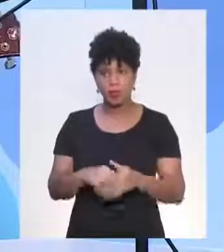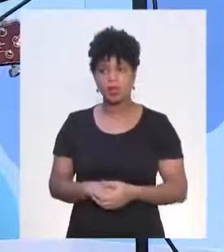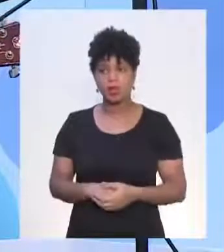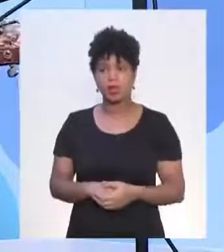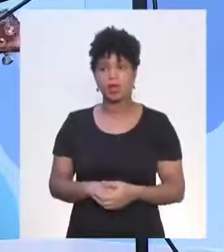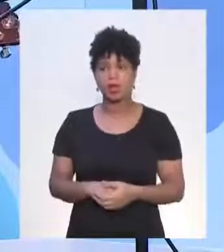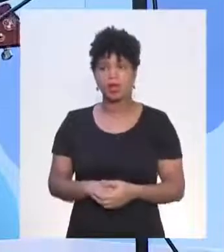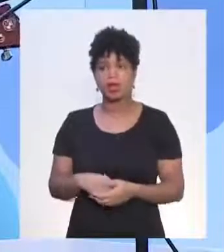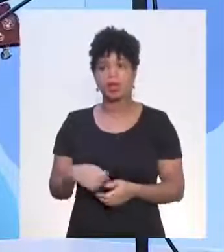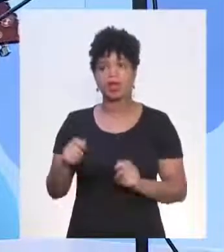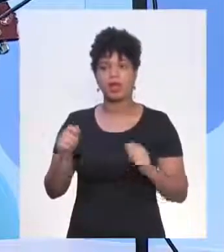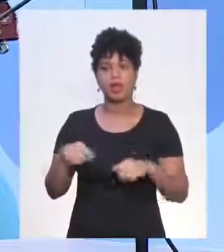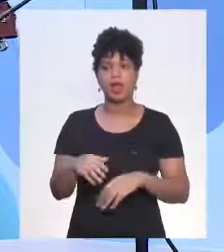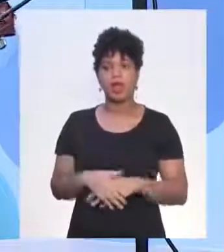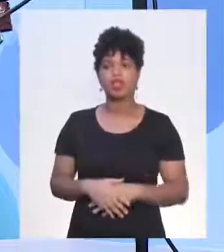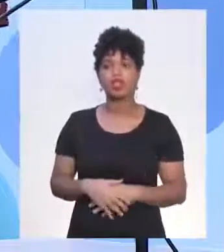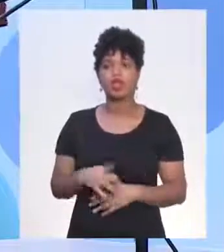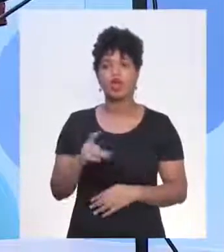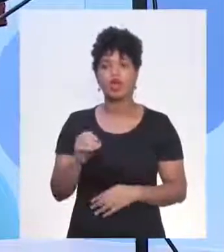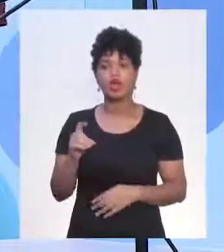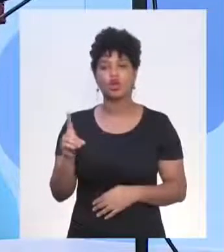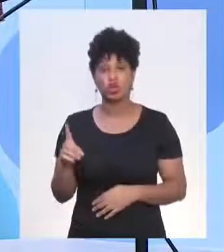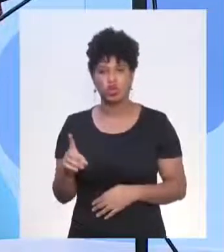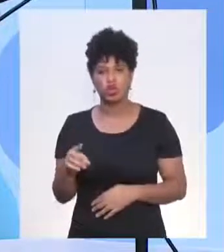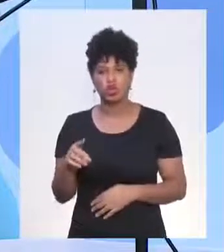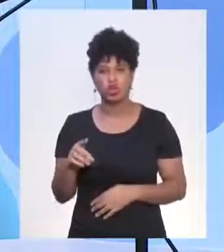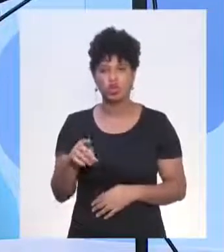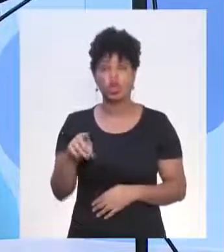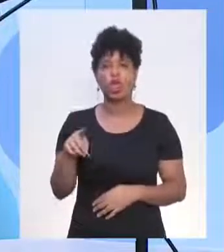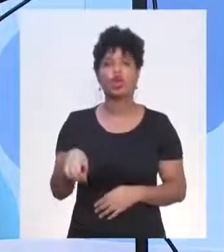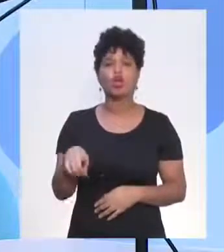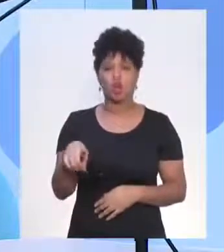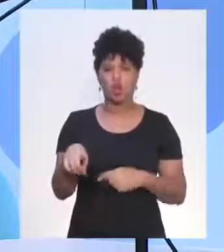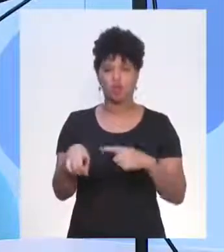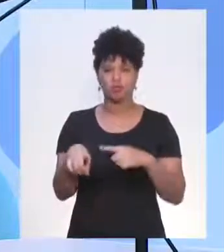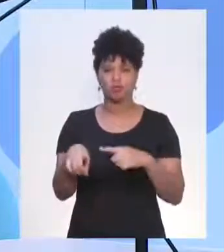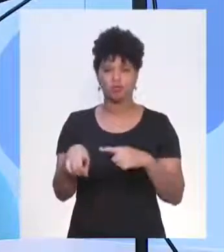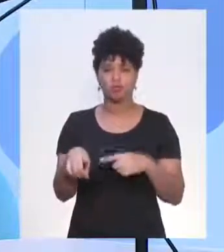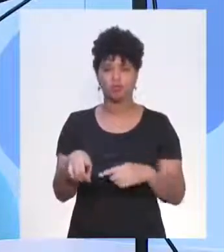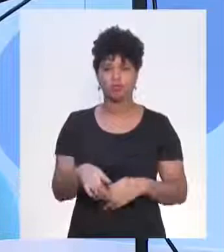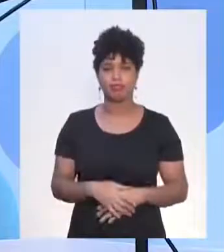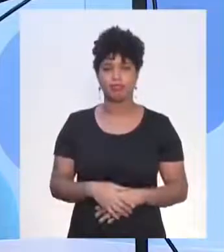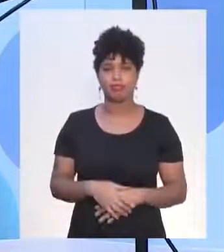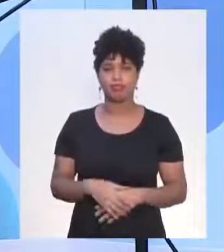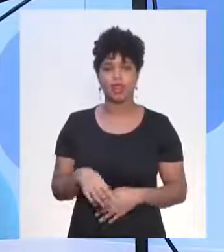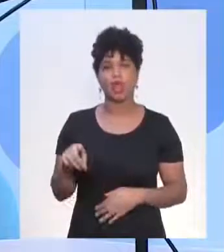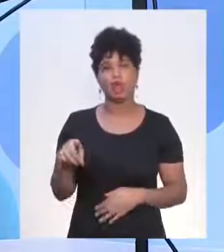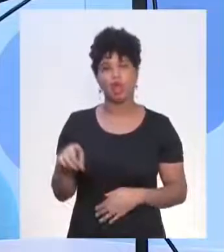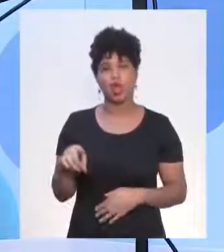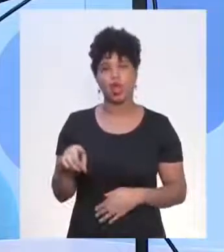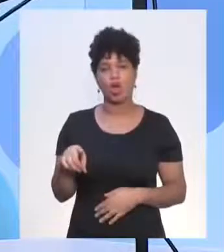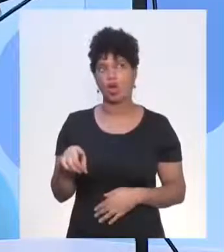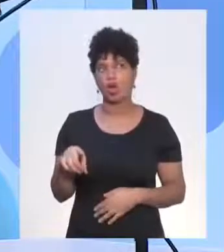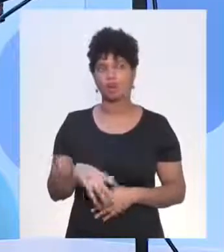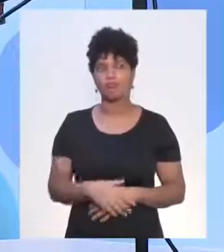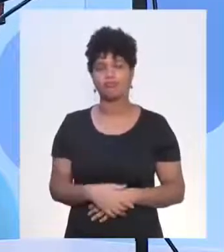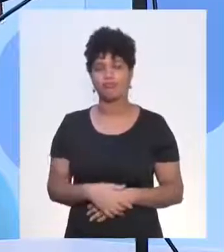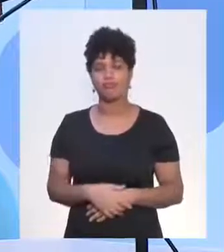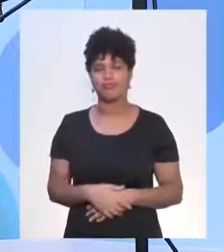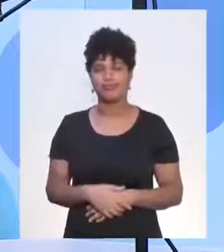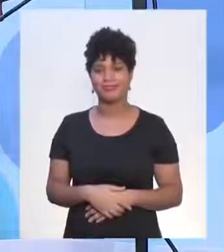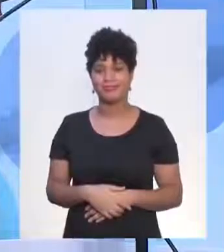tem várias formas eu tocar nota dó eu tenho o do aqui né Essa jeito aqui de fazer o dó como vocês estão vendo ó do e depois